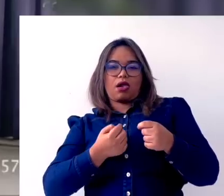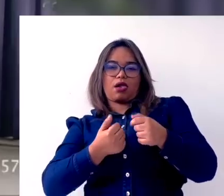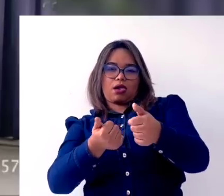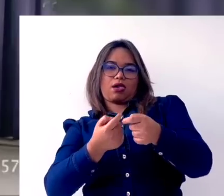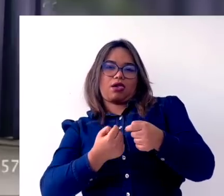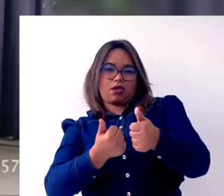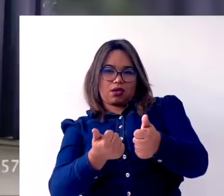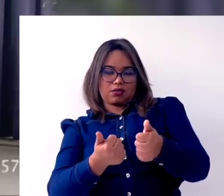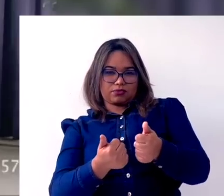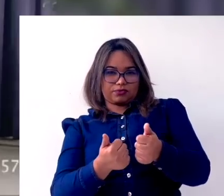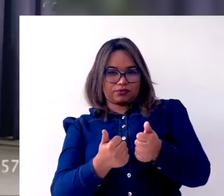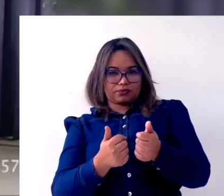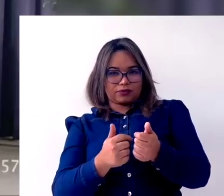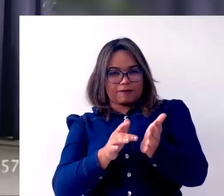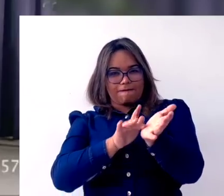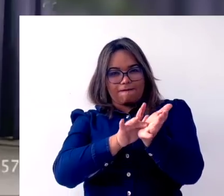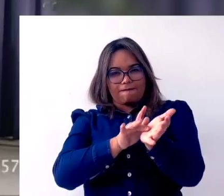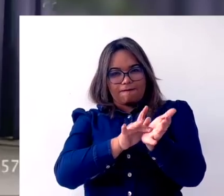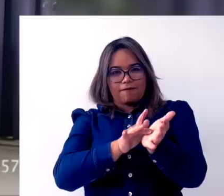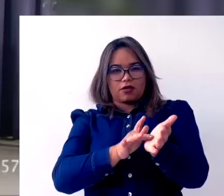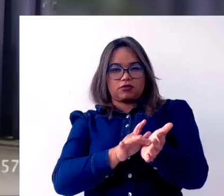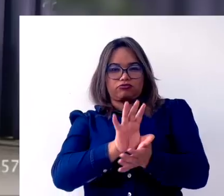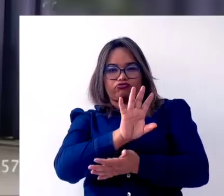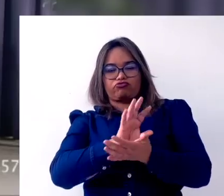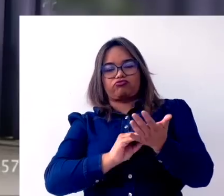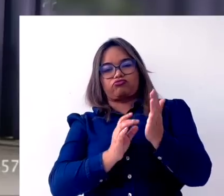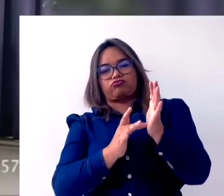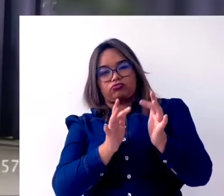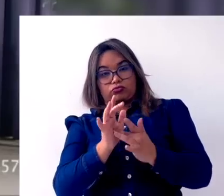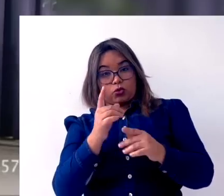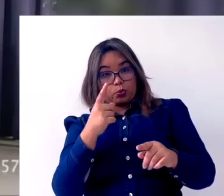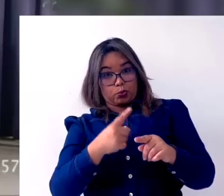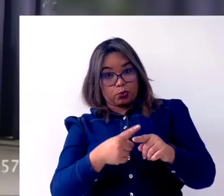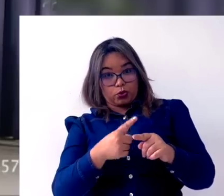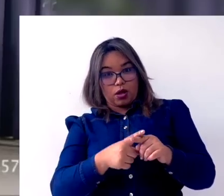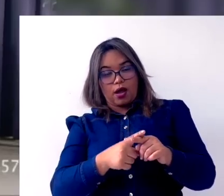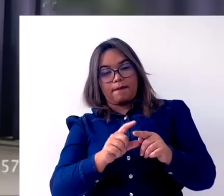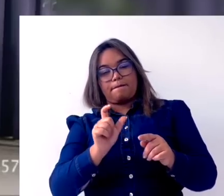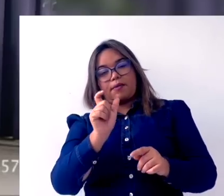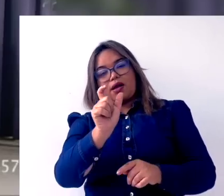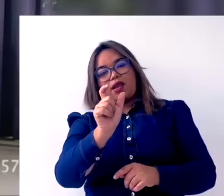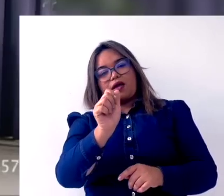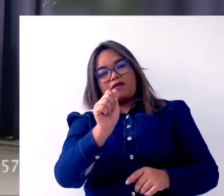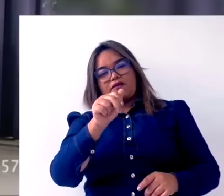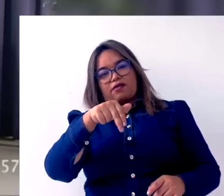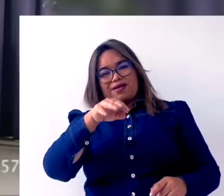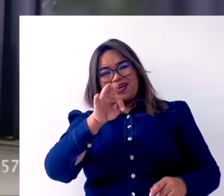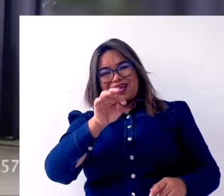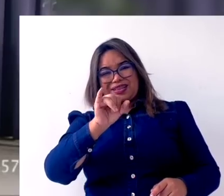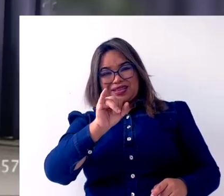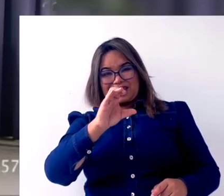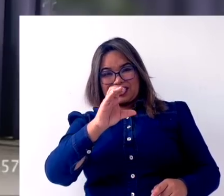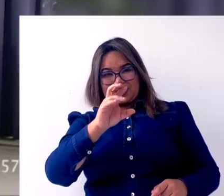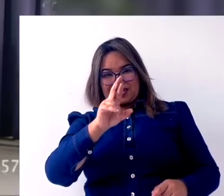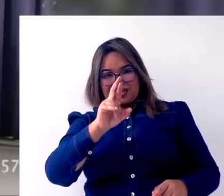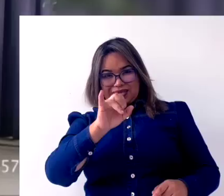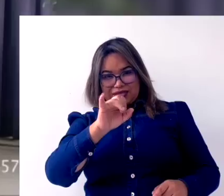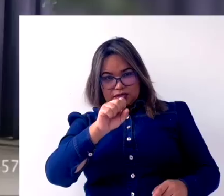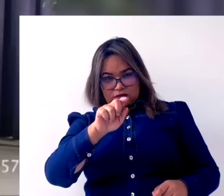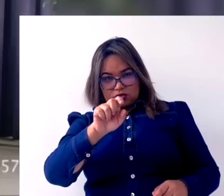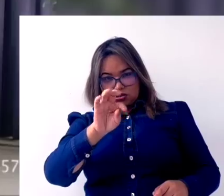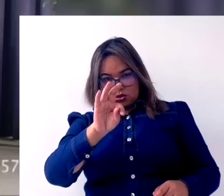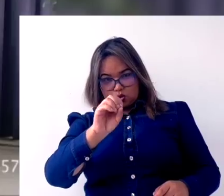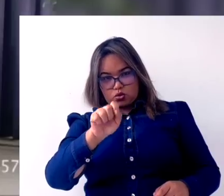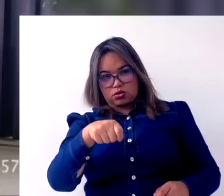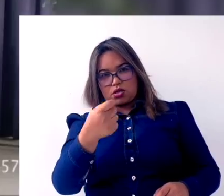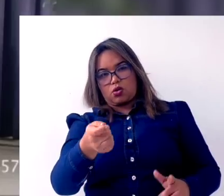enganar. Apenas uma imitação de Jesus Cristo. Porque a palavra anticristo significa em lugar de Jesus